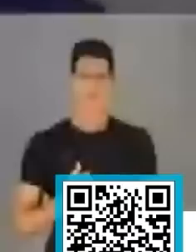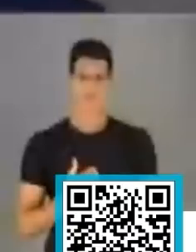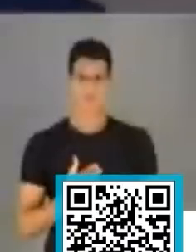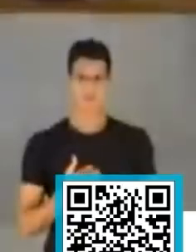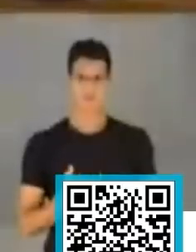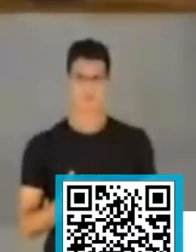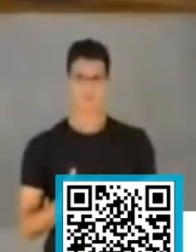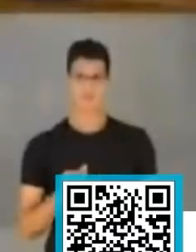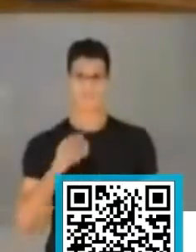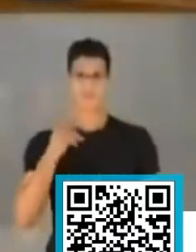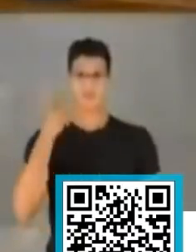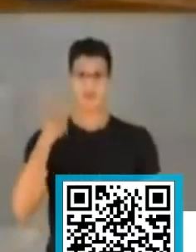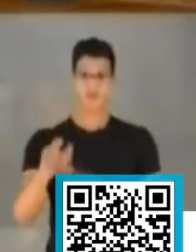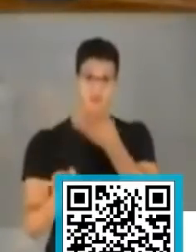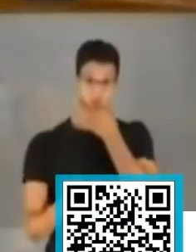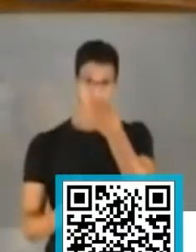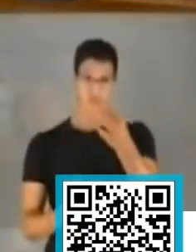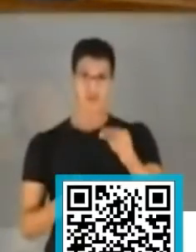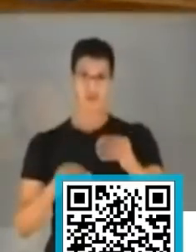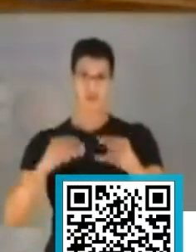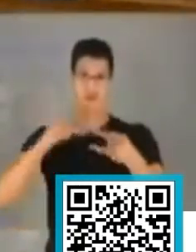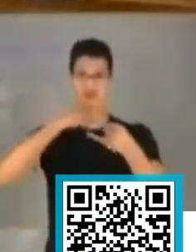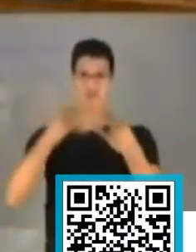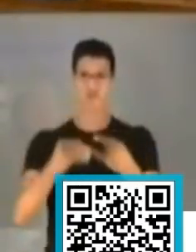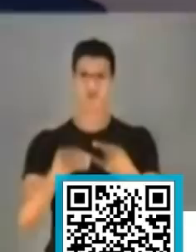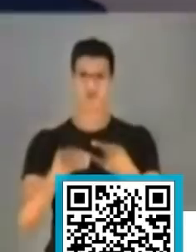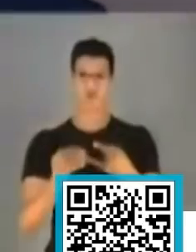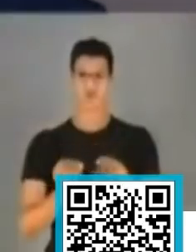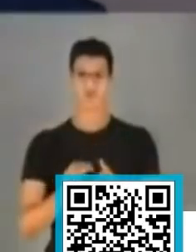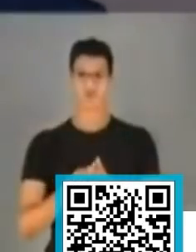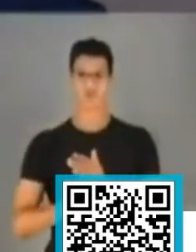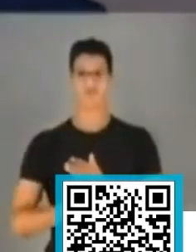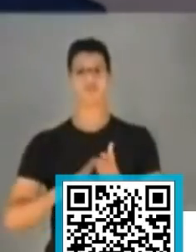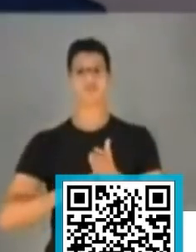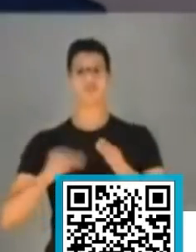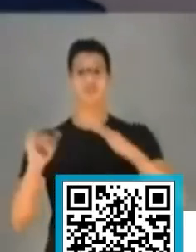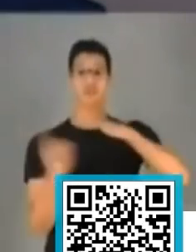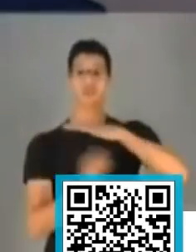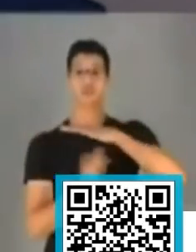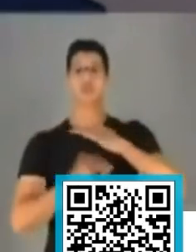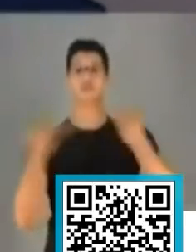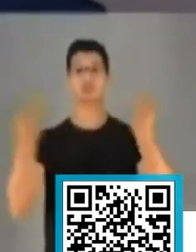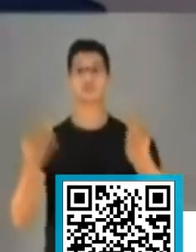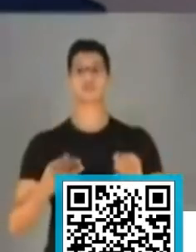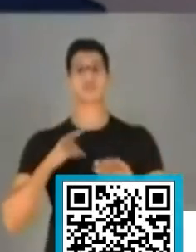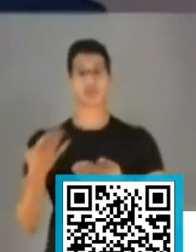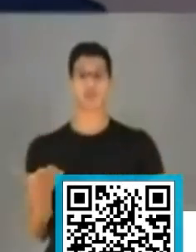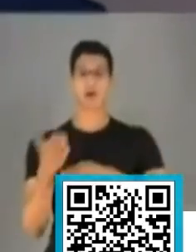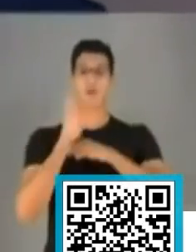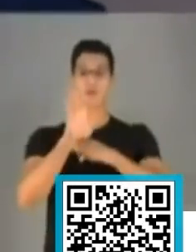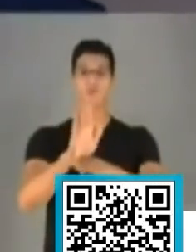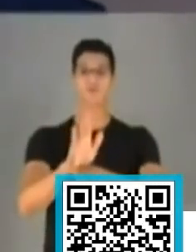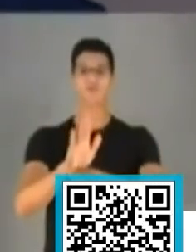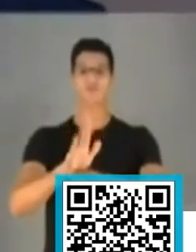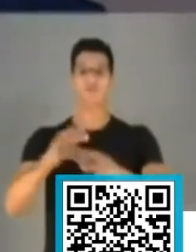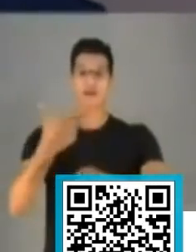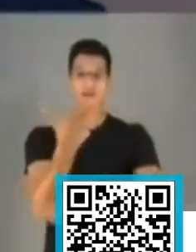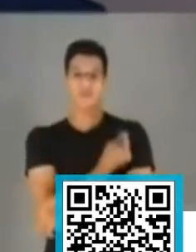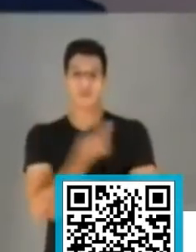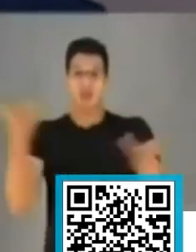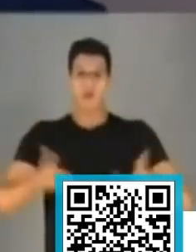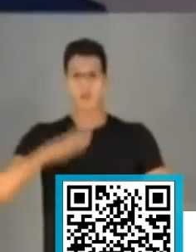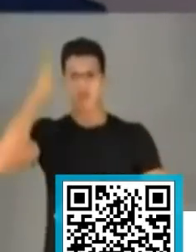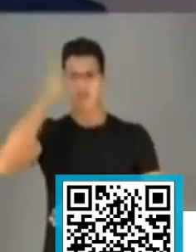a cantora qual sua opinião sobre a Fiocruz é uma instituição de excelência que tem dado grande contribuição para a